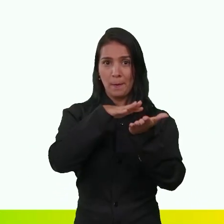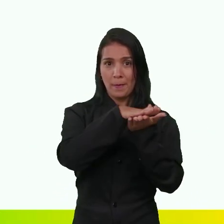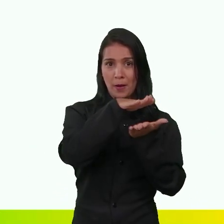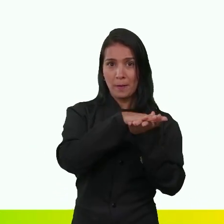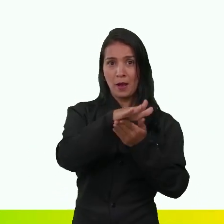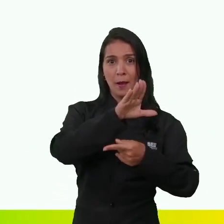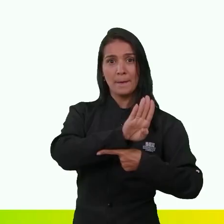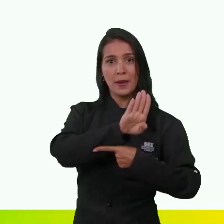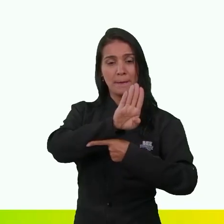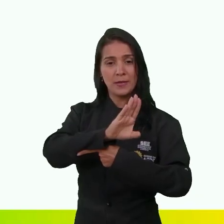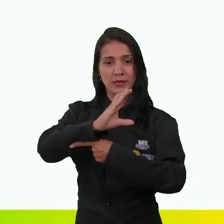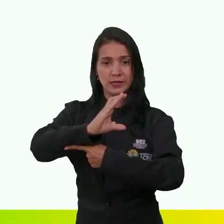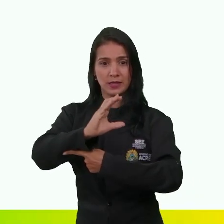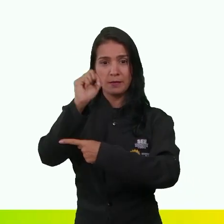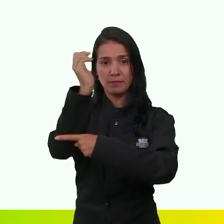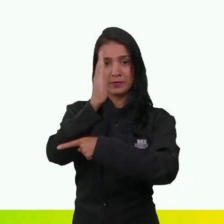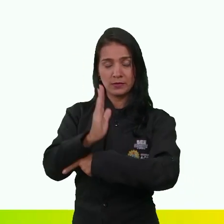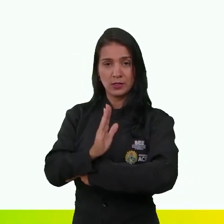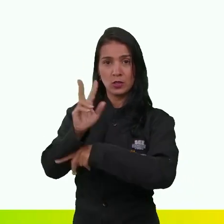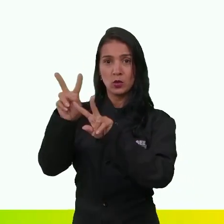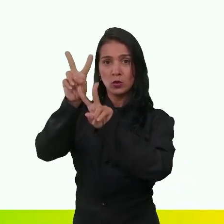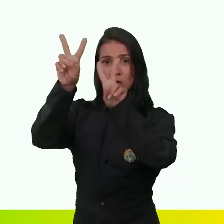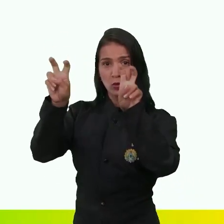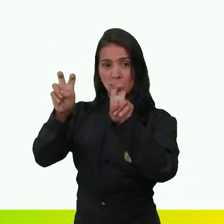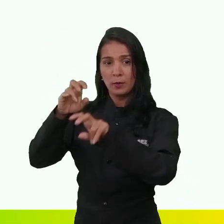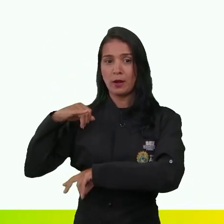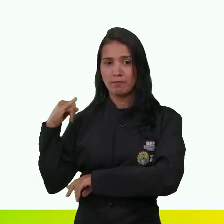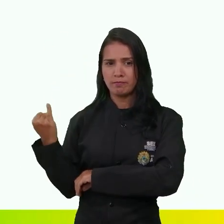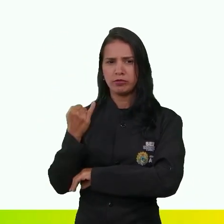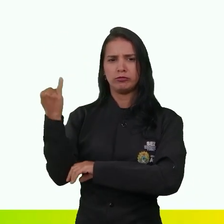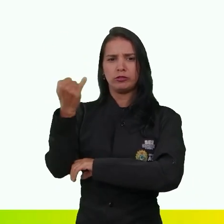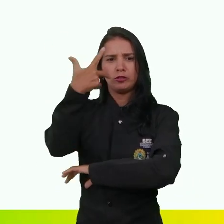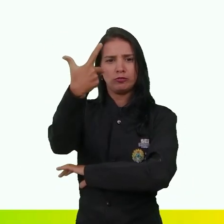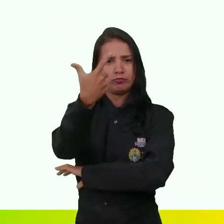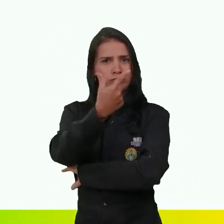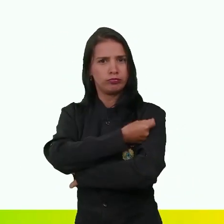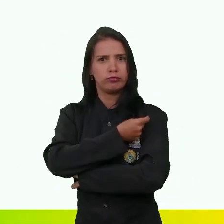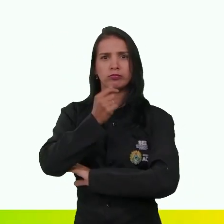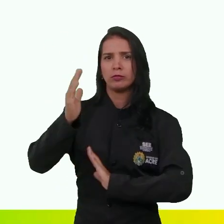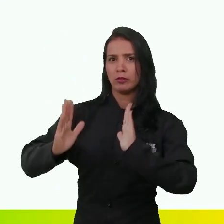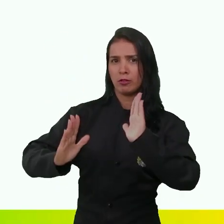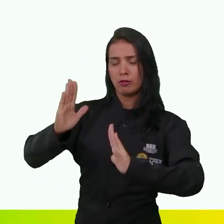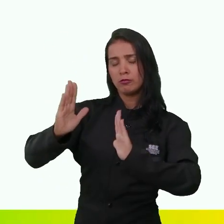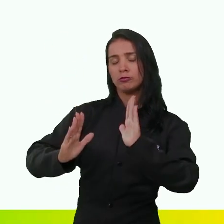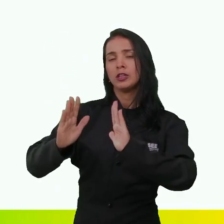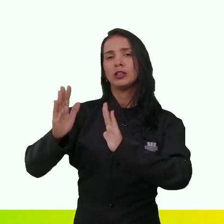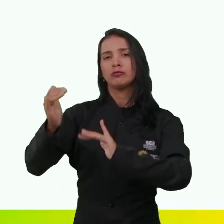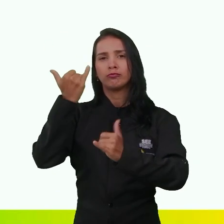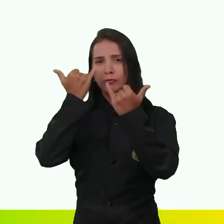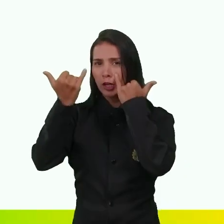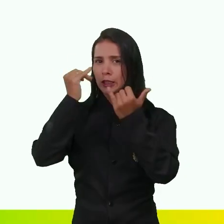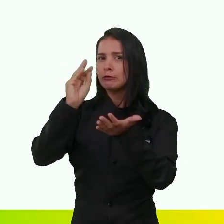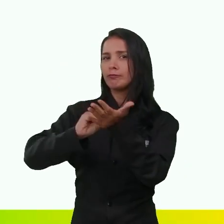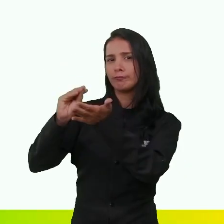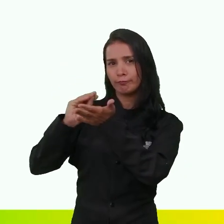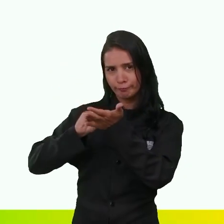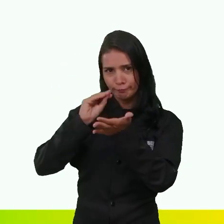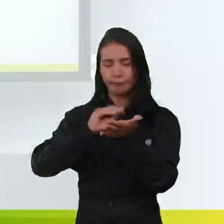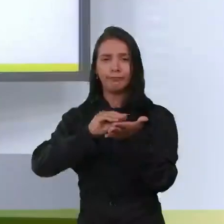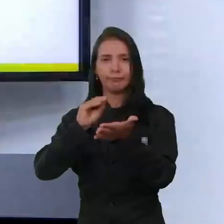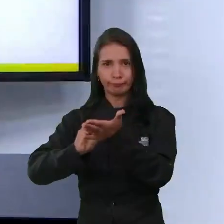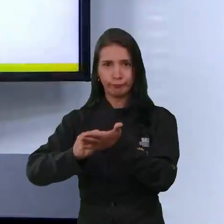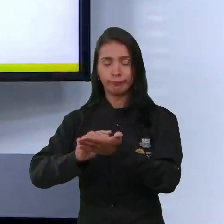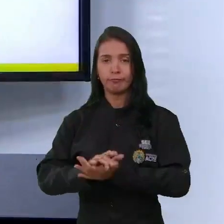da BBC Brasil sobre a importância da vacinação em tempos de desinformação. Quando